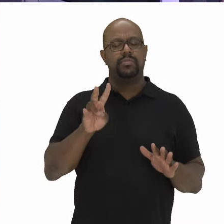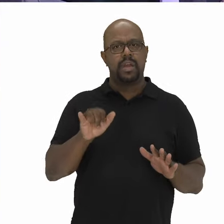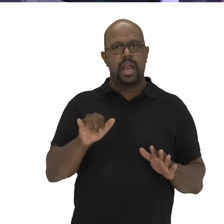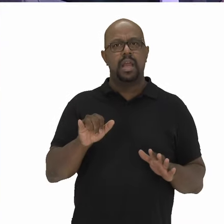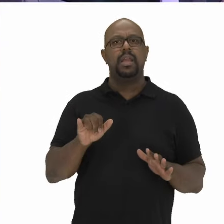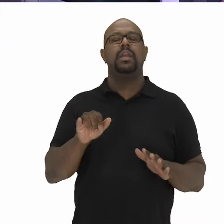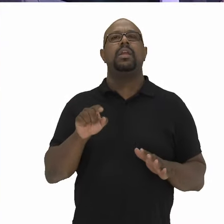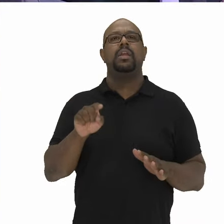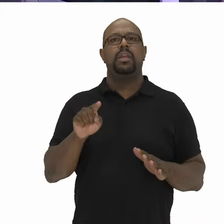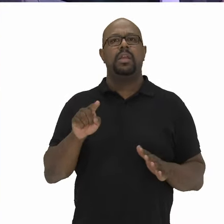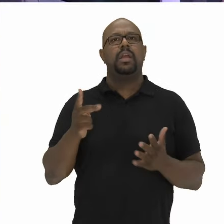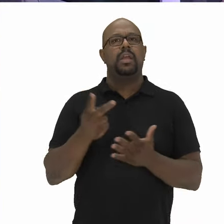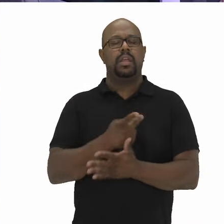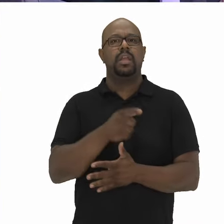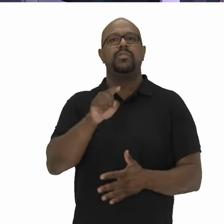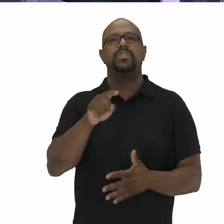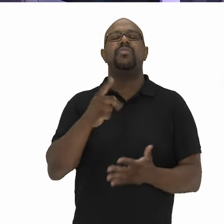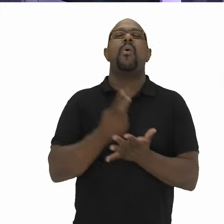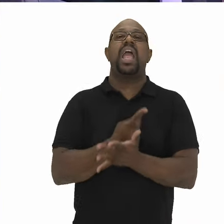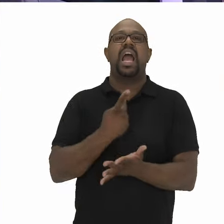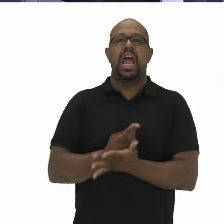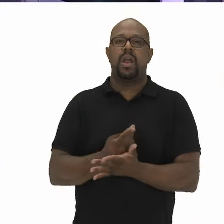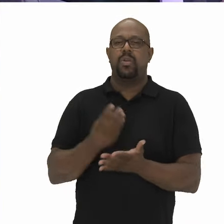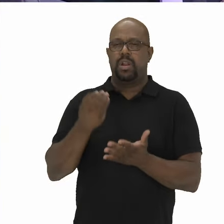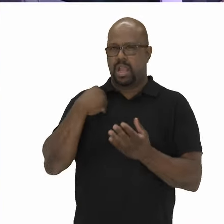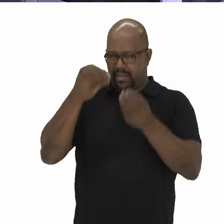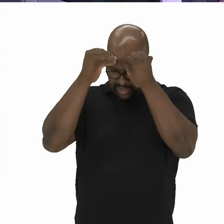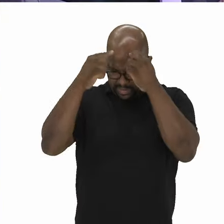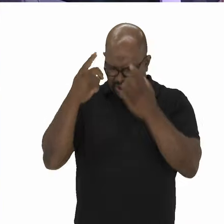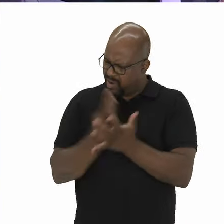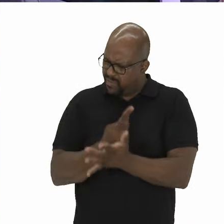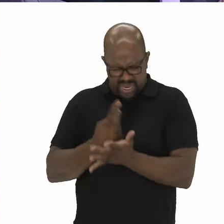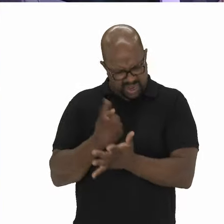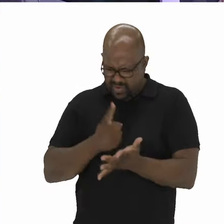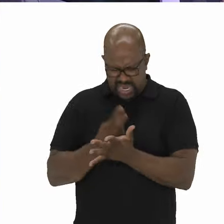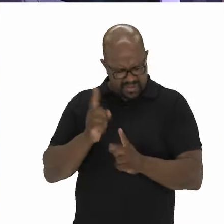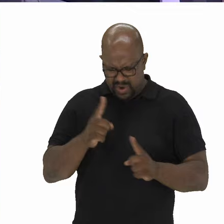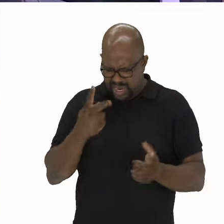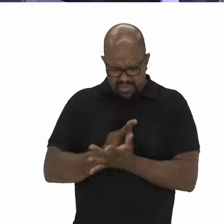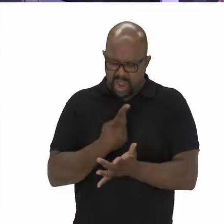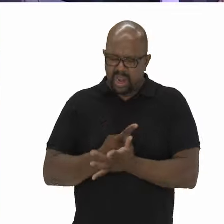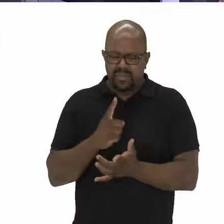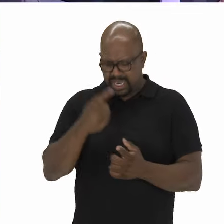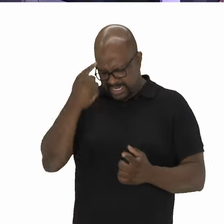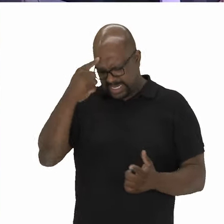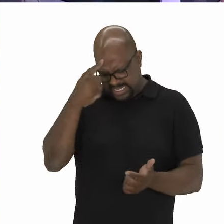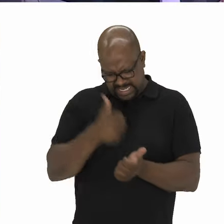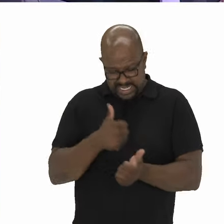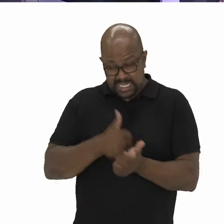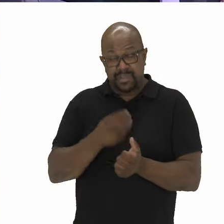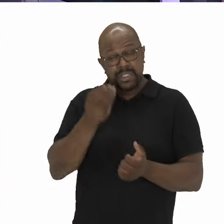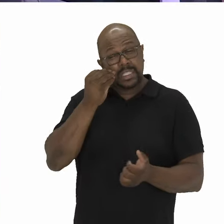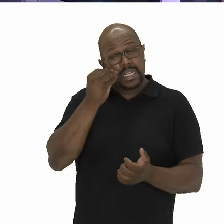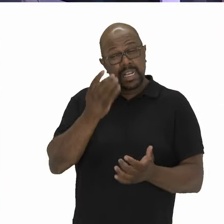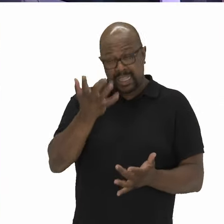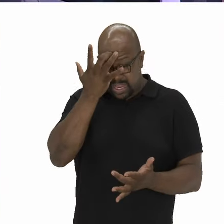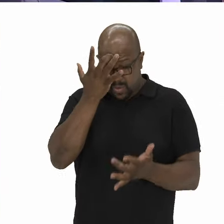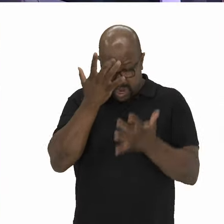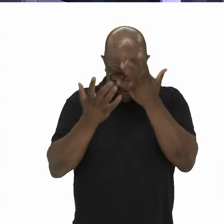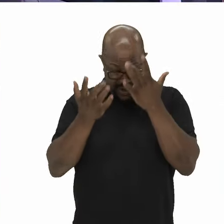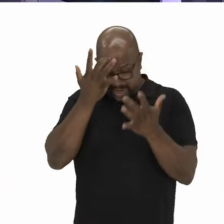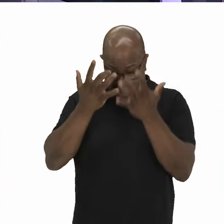isso vai cair e vocês vão errar eu colocava na minha mente eu não vou errar não vou errar não vou errar E aí eu ficava tentando